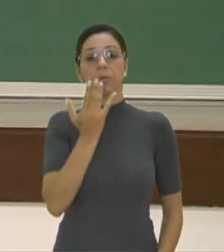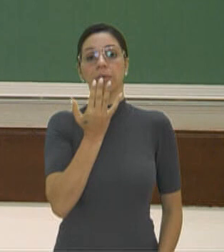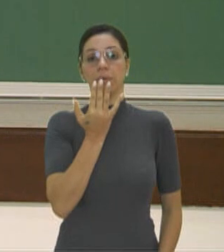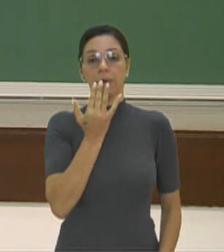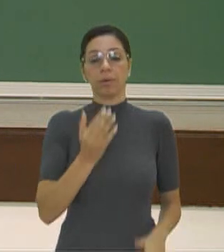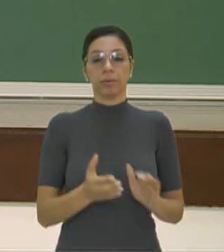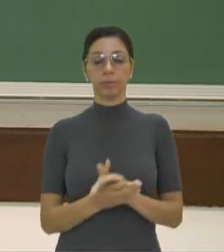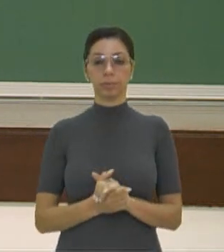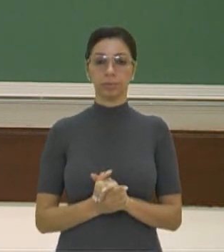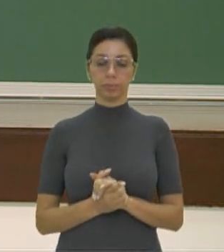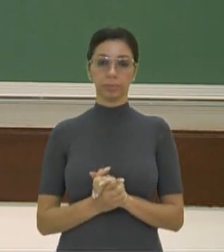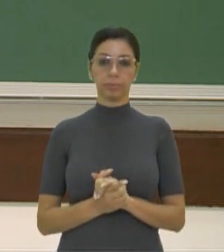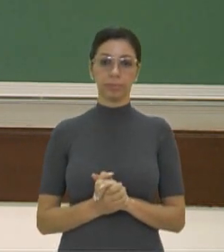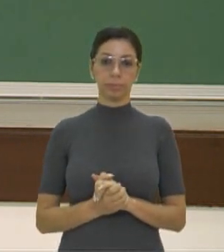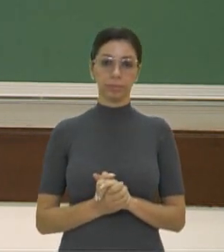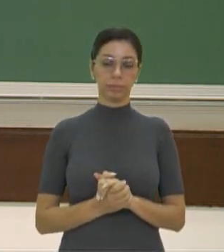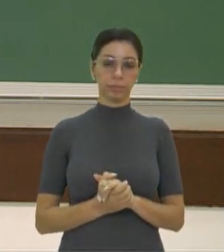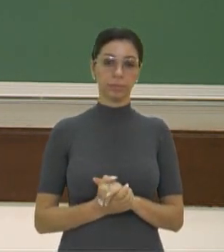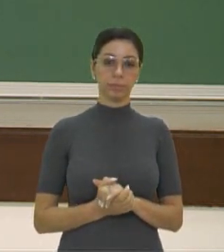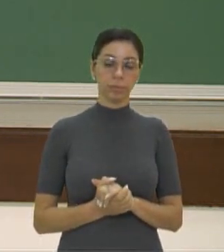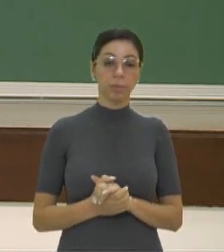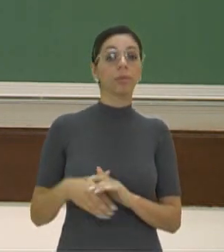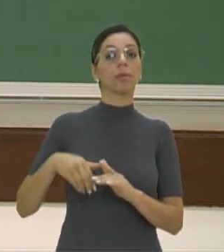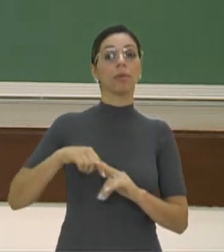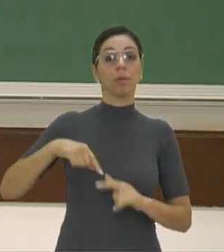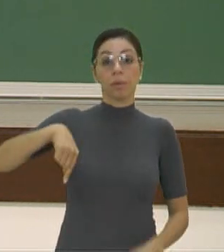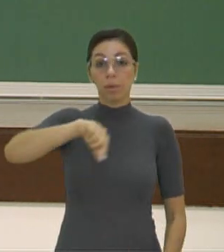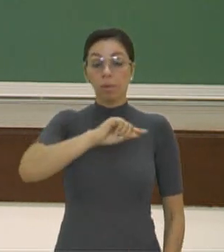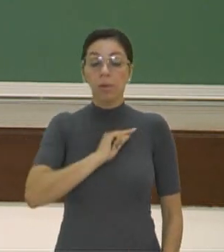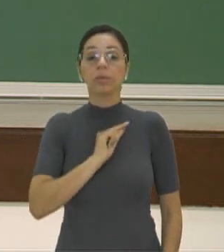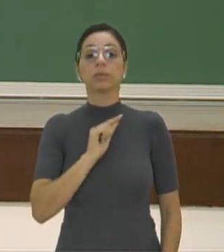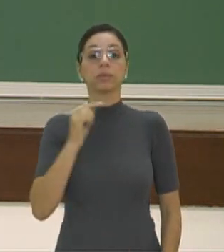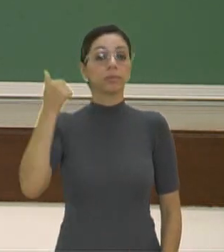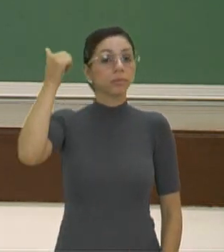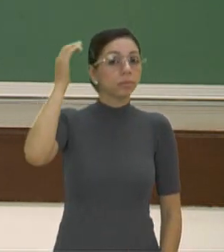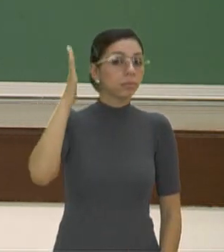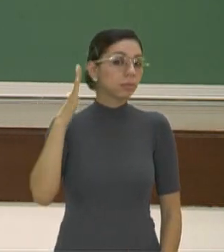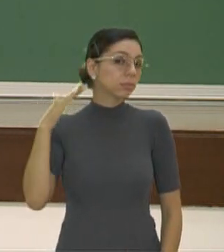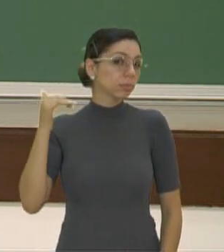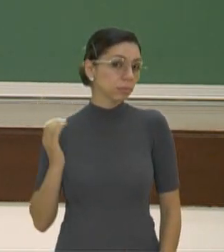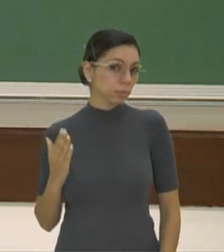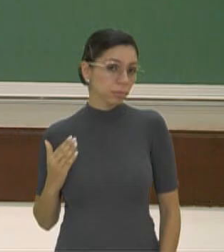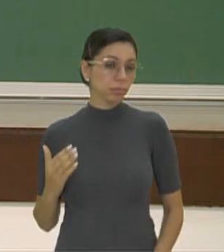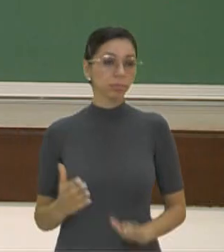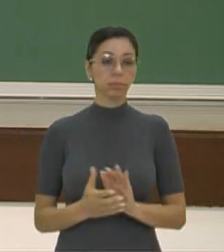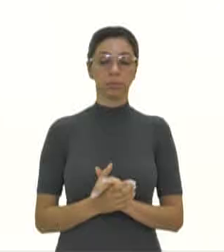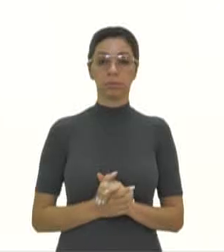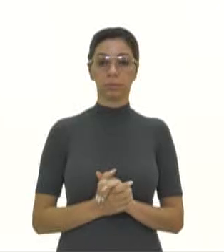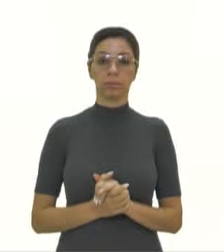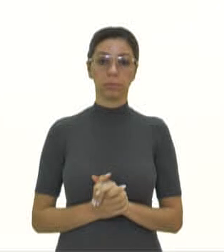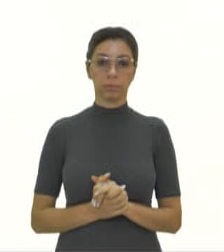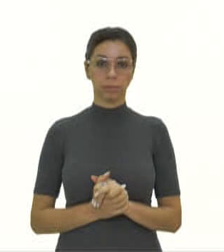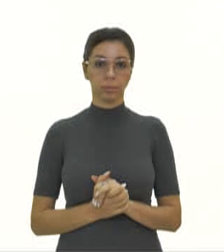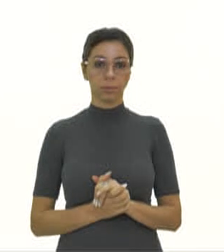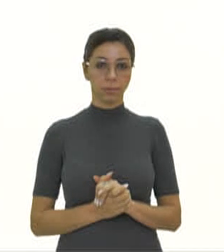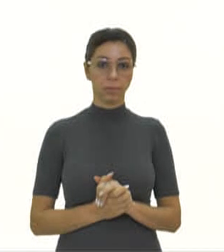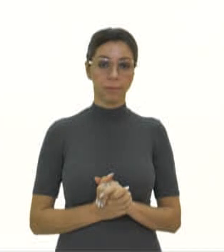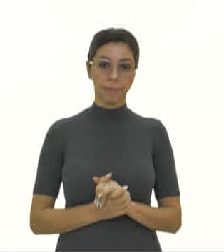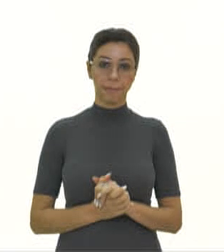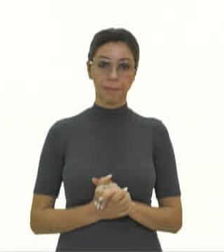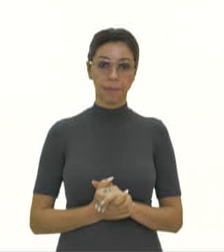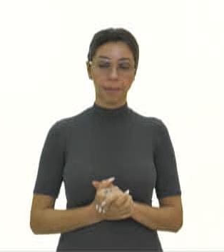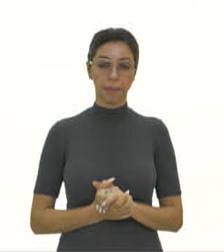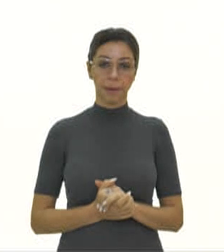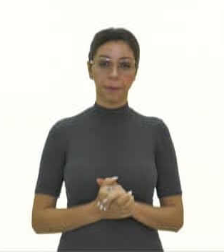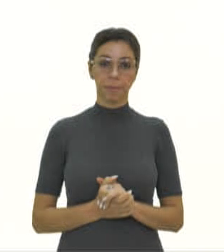we dye our hair. Nós pintamos o nosso cabelo, ok? Perkin was a famous